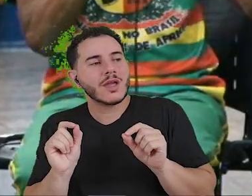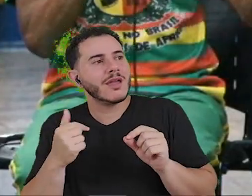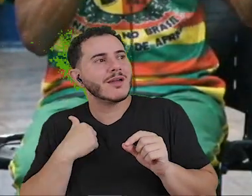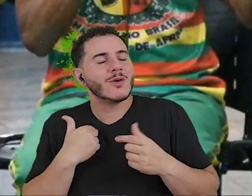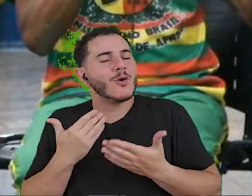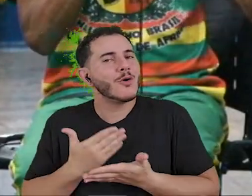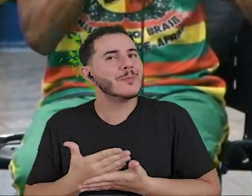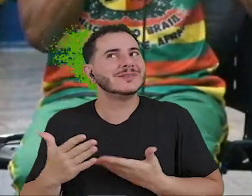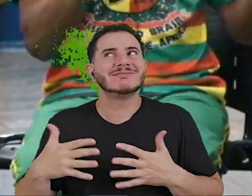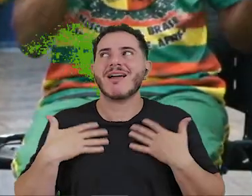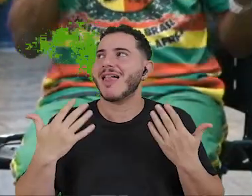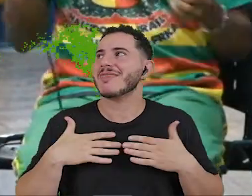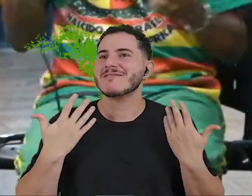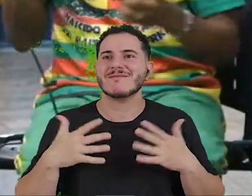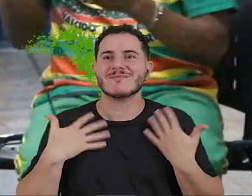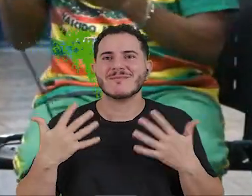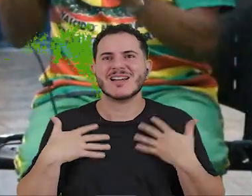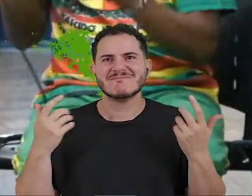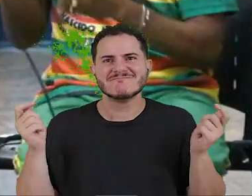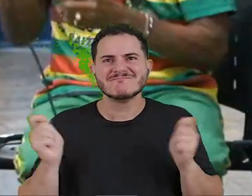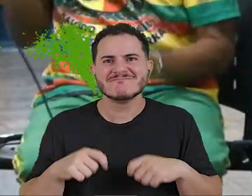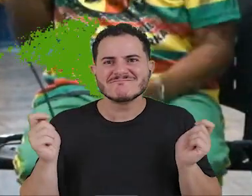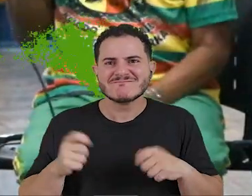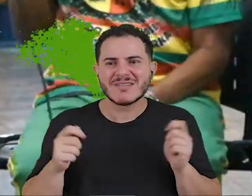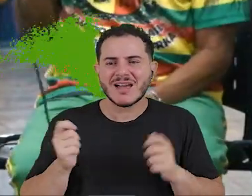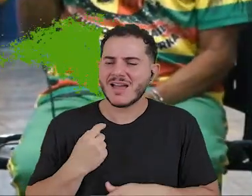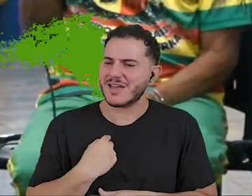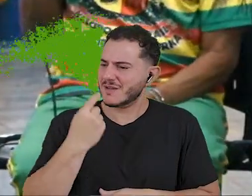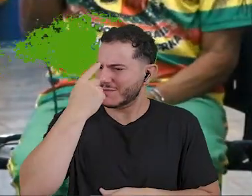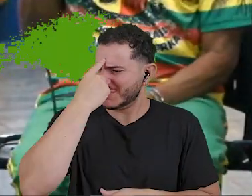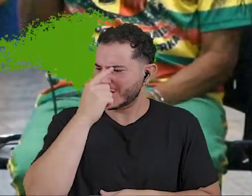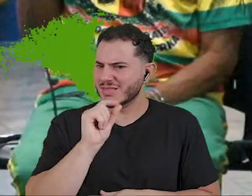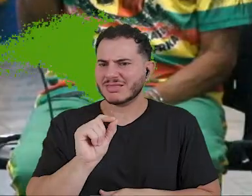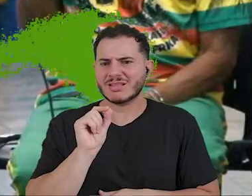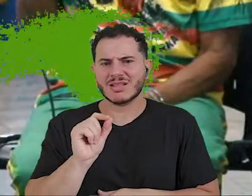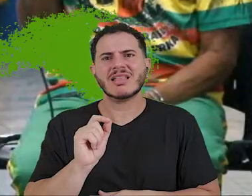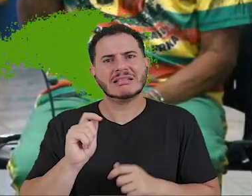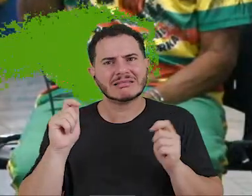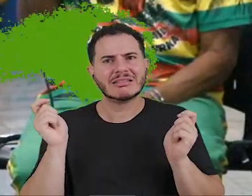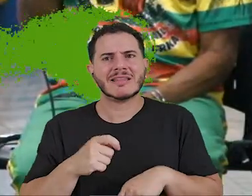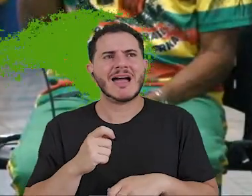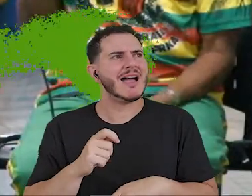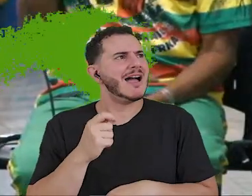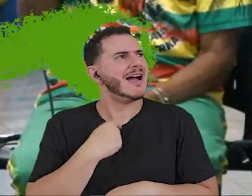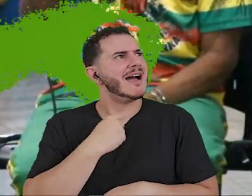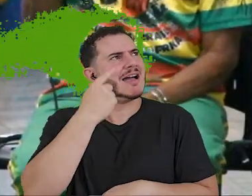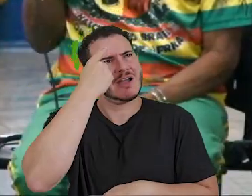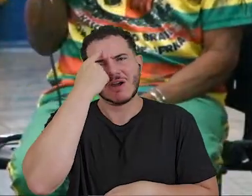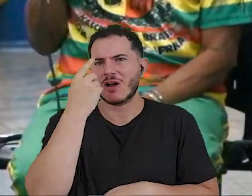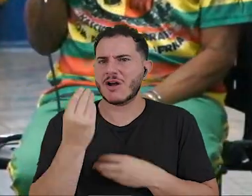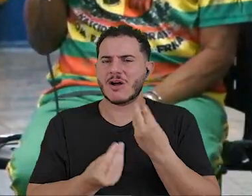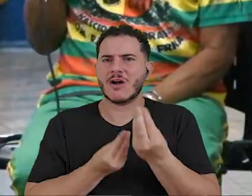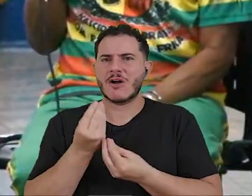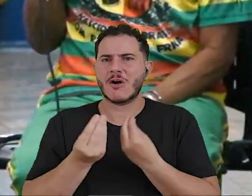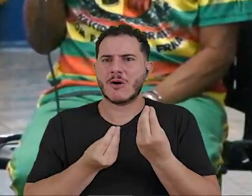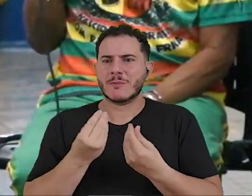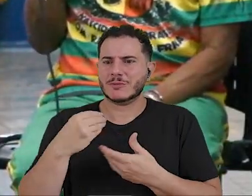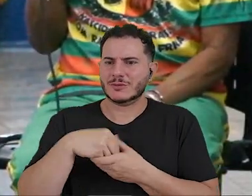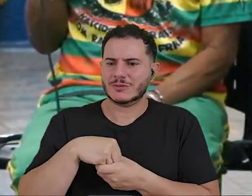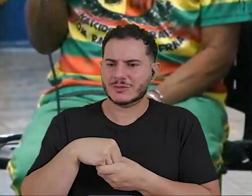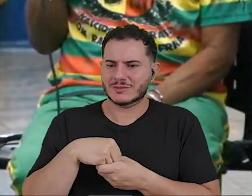falou, Estrela Brilhante foi que realmente foi. Quem botou? Bom, o